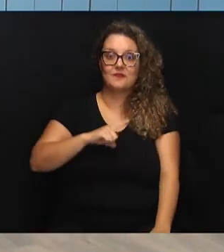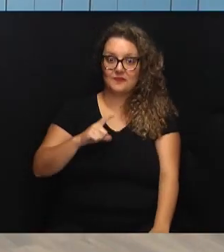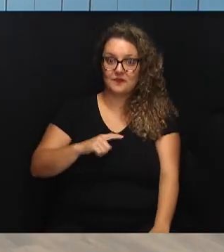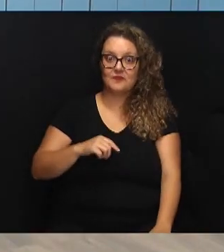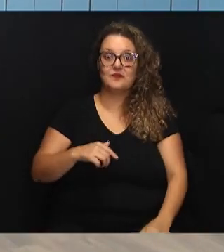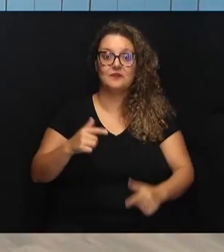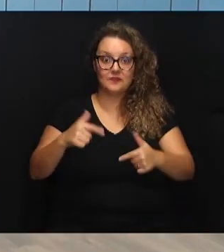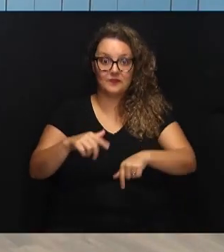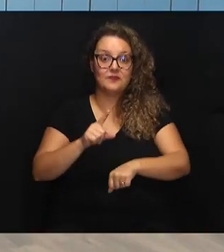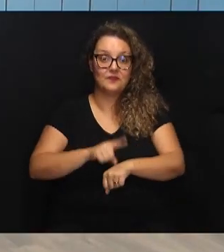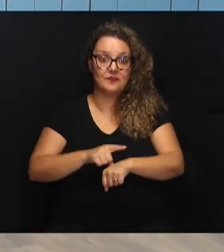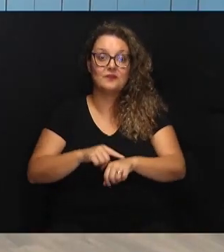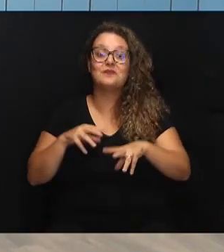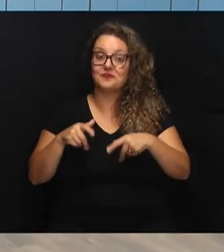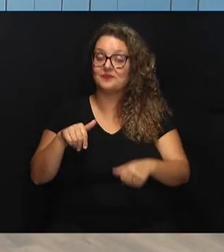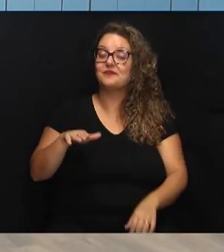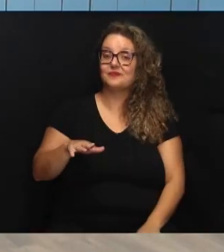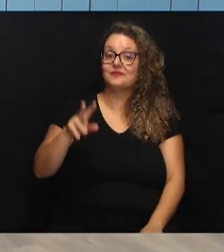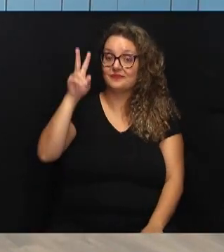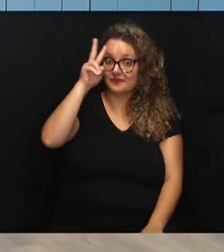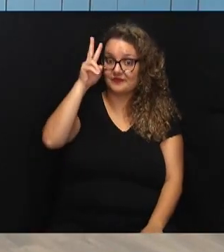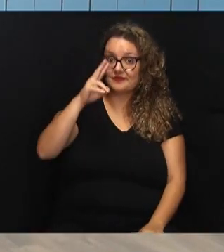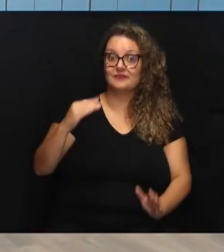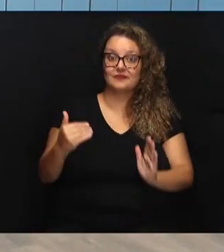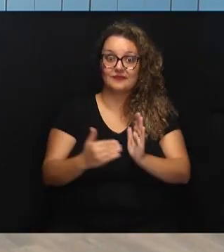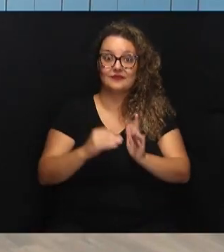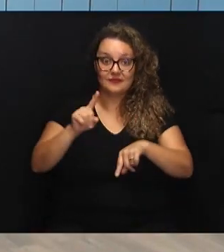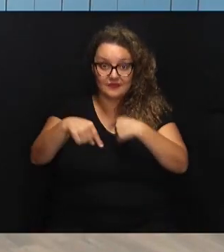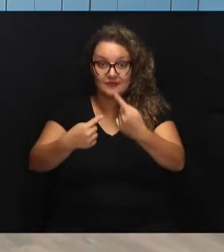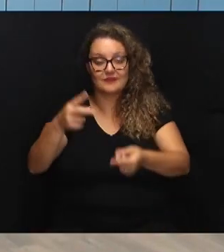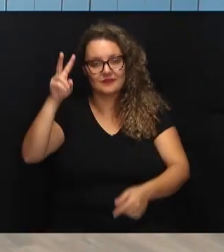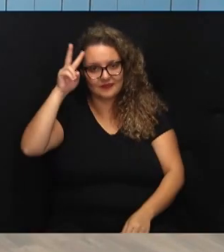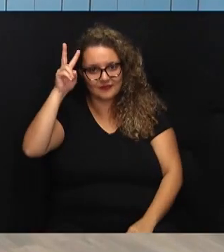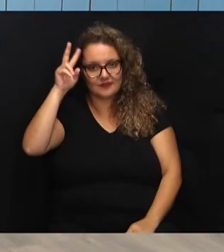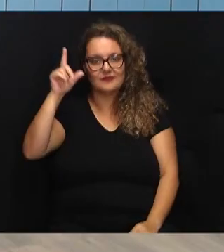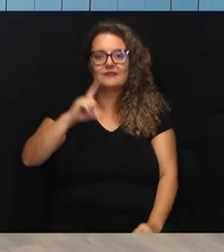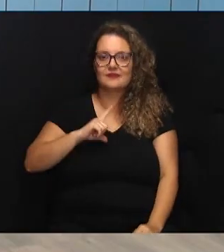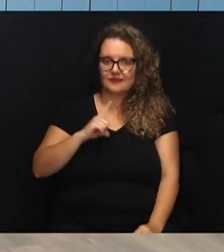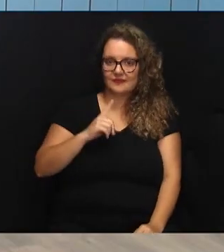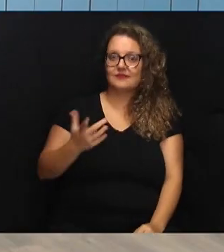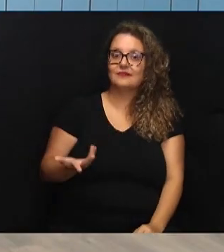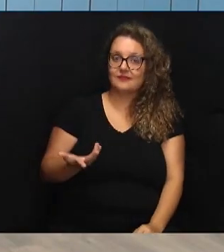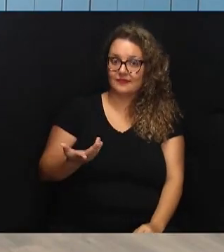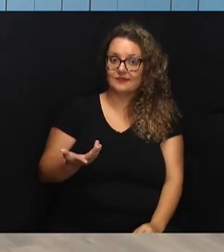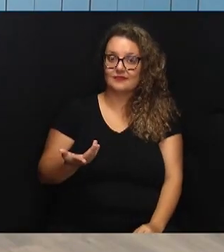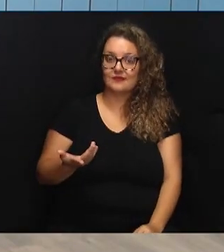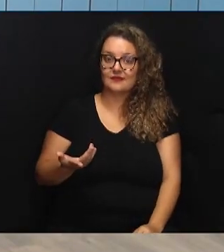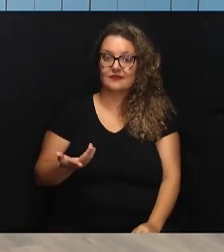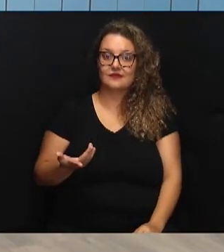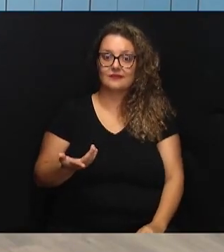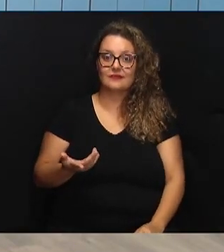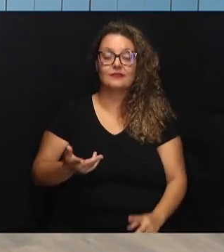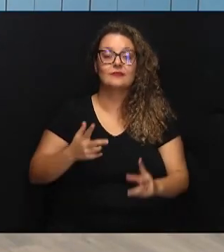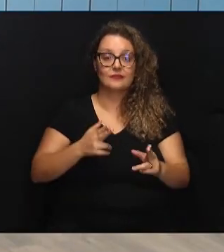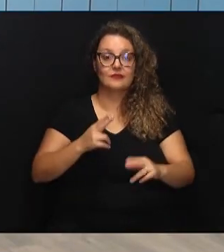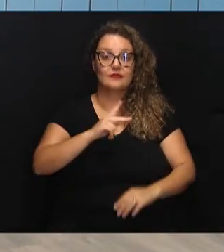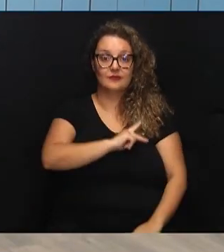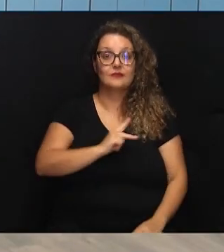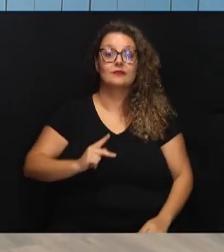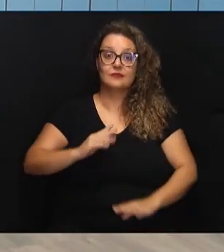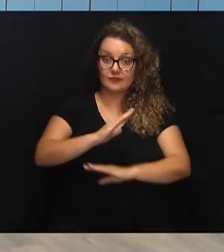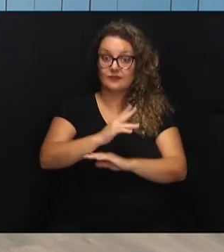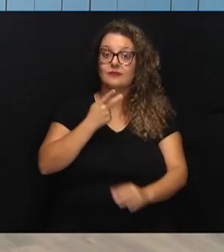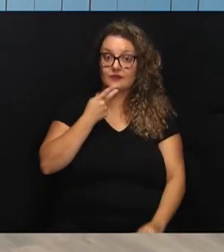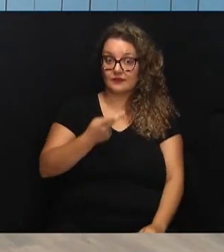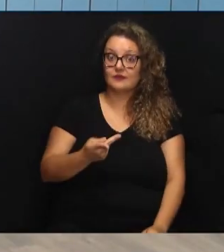endereços, horários e tudo mais. A gente lembra que até a próxima segunda-feira a gente tem aí, inclusive, como o presidente da Câmara